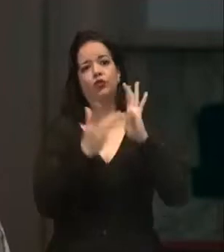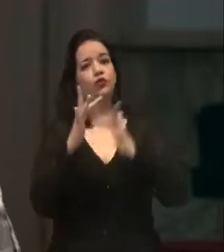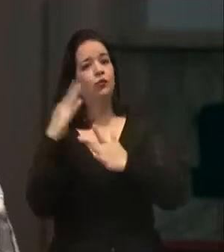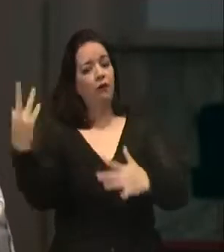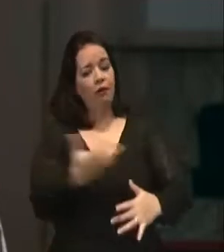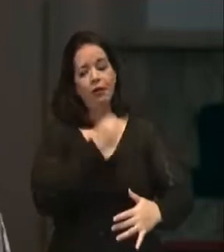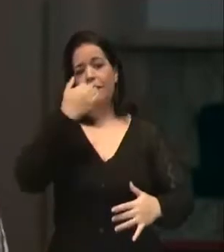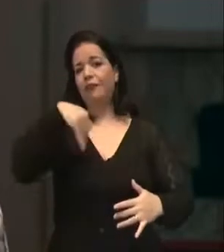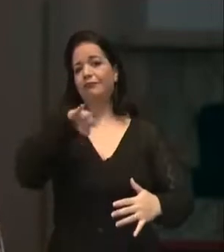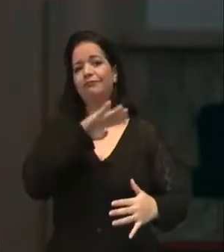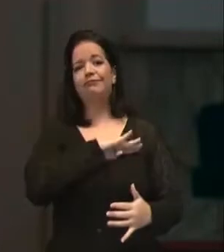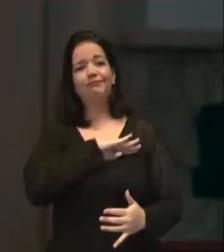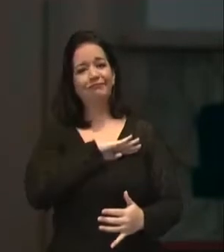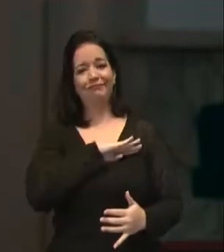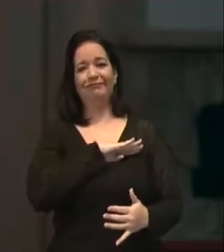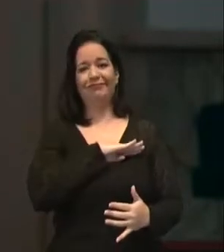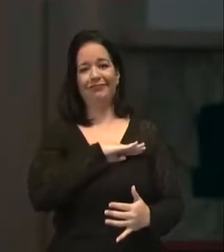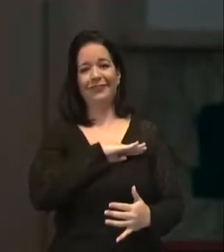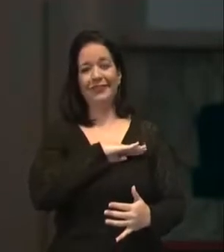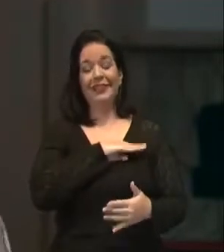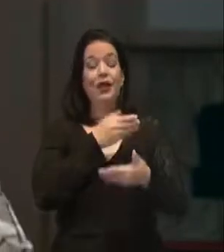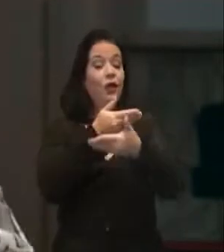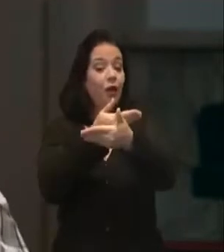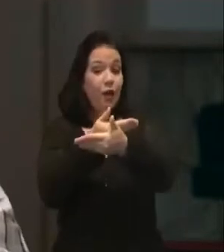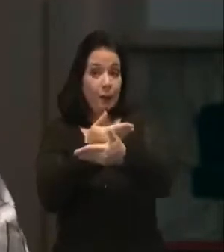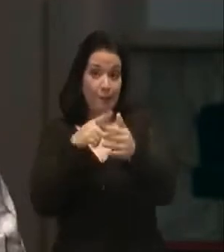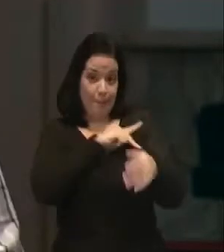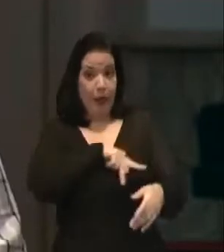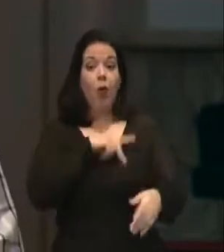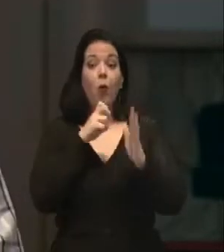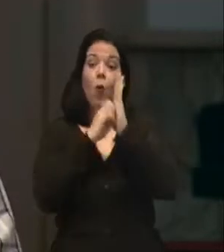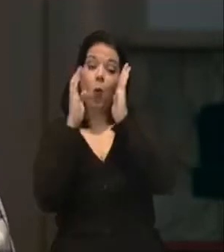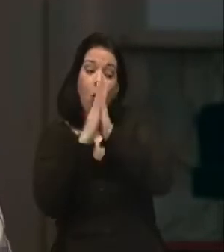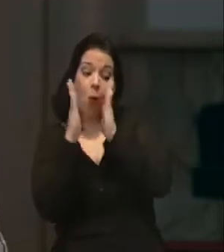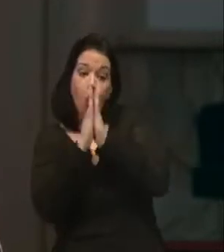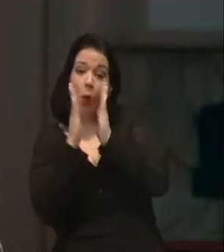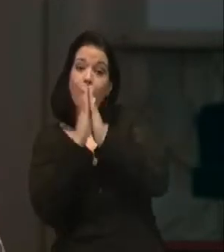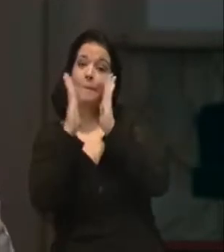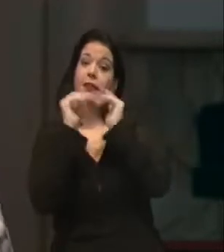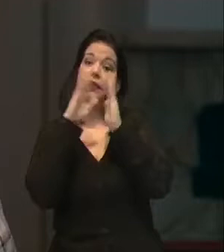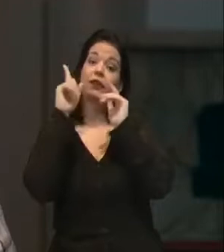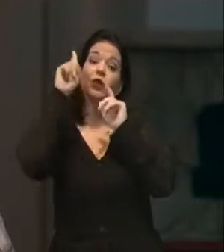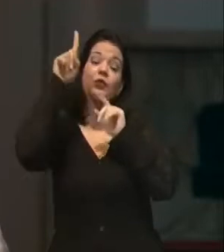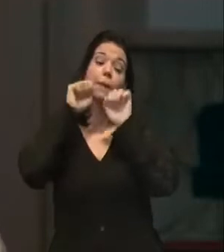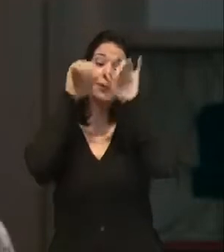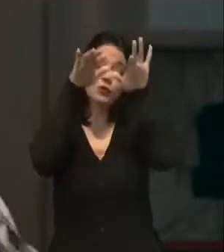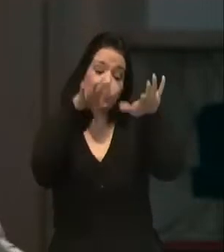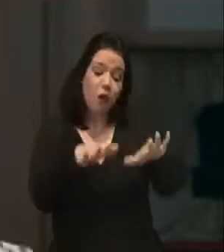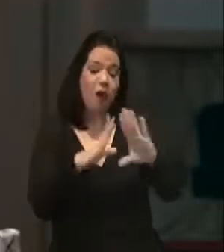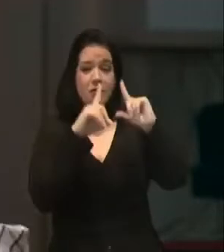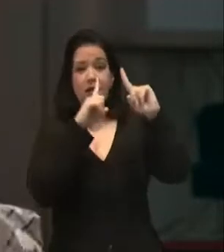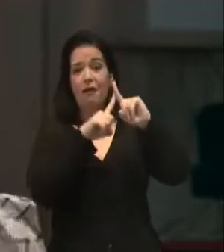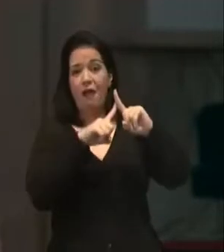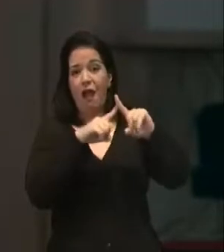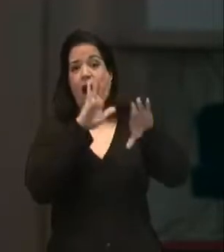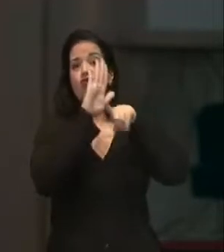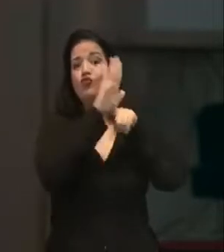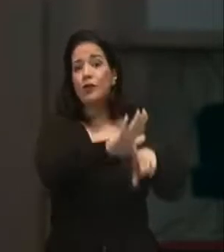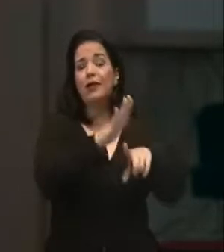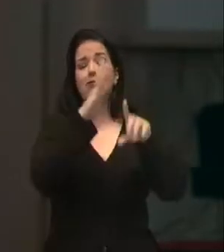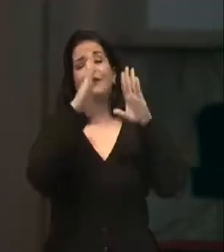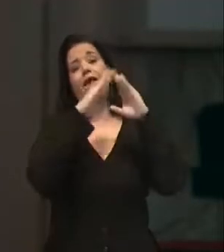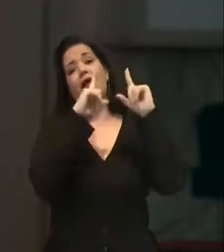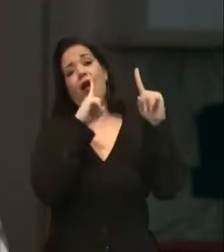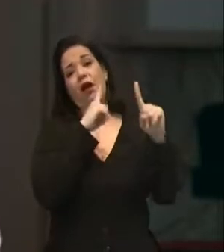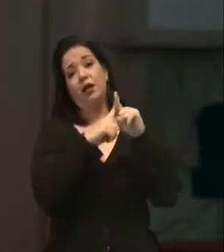diz, para que vocês tenham sabedoria, para que vocês compreendam a revelação, para que vocês entendam